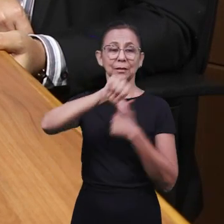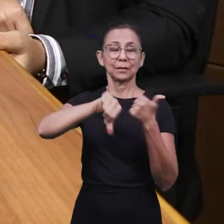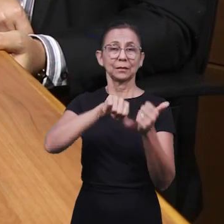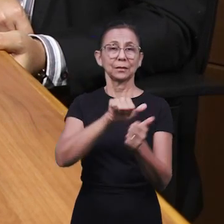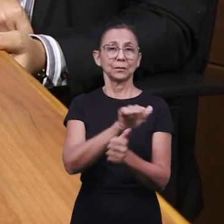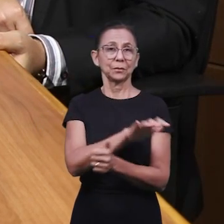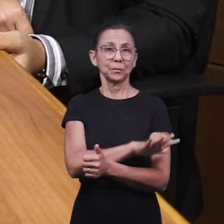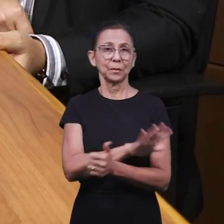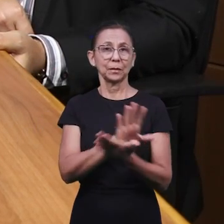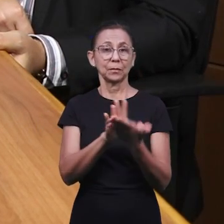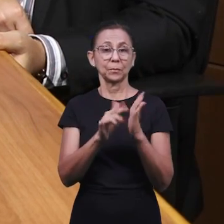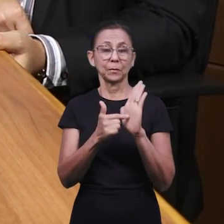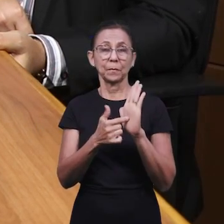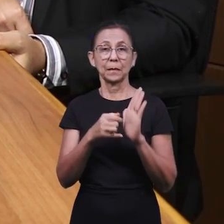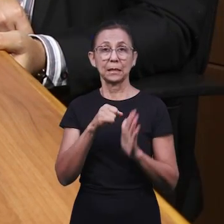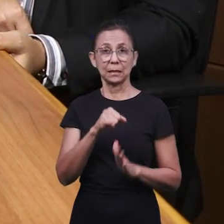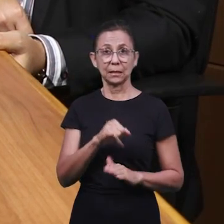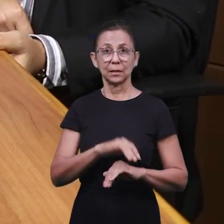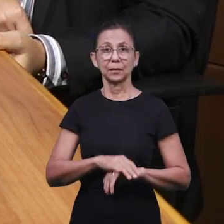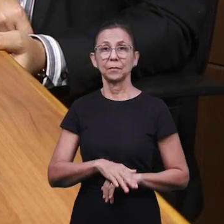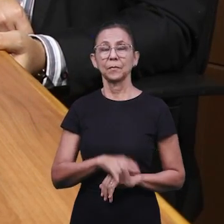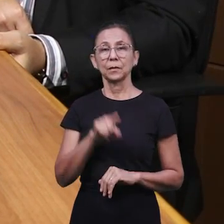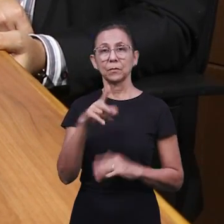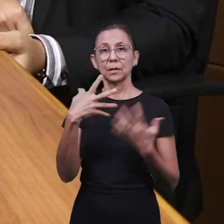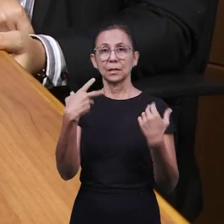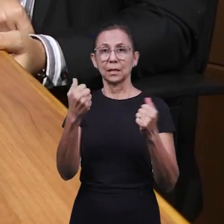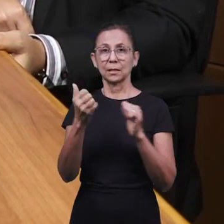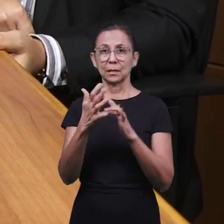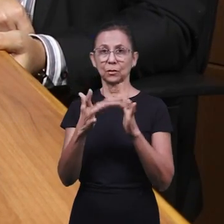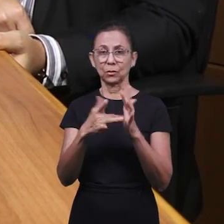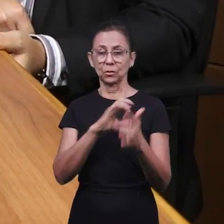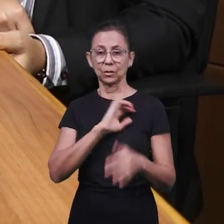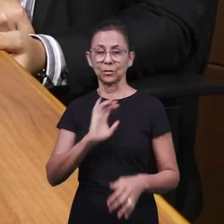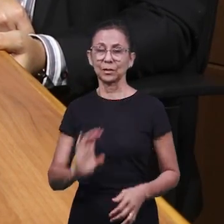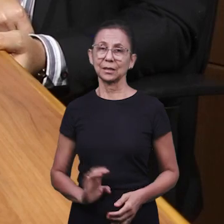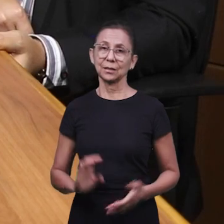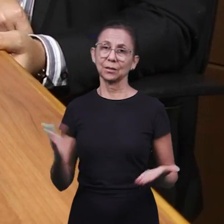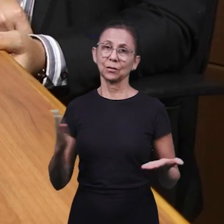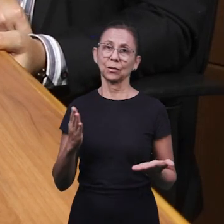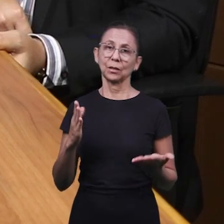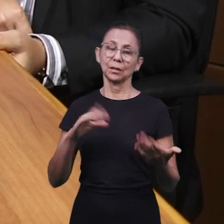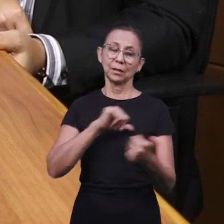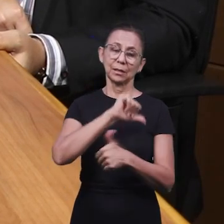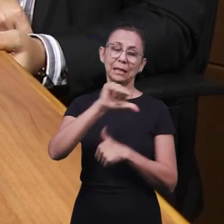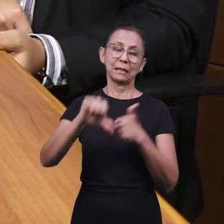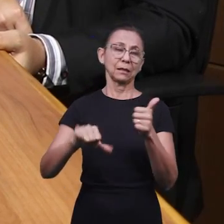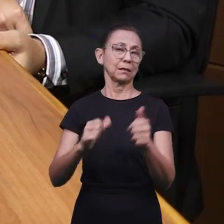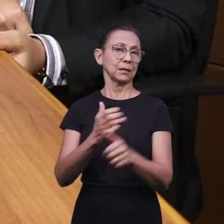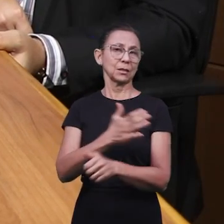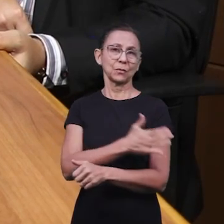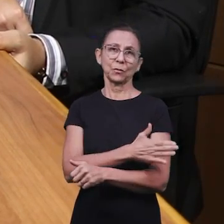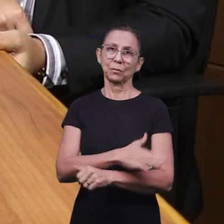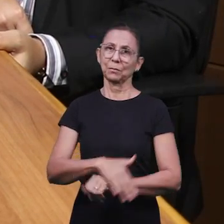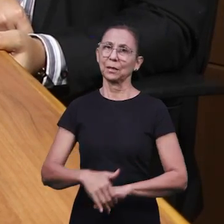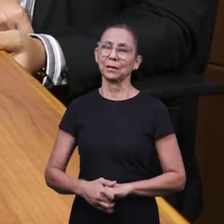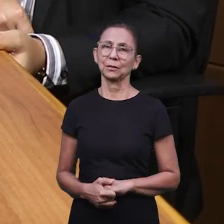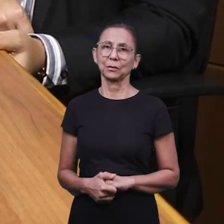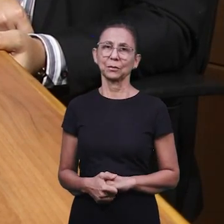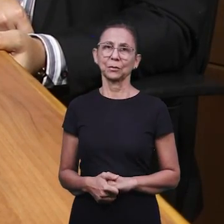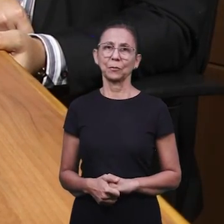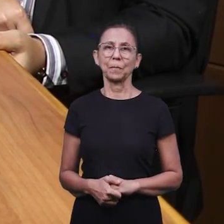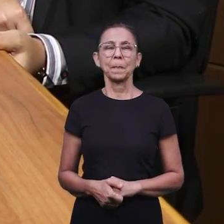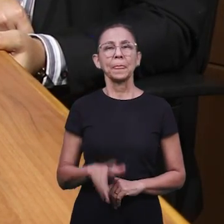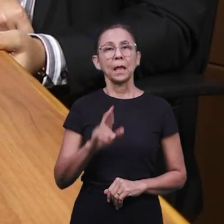A Bíblia diz assim: se alguém está em Cristo, nova criatura é. Mas não é alguém está em Cristo,